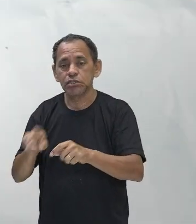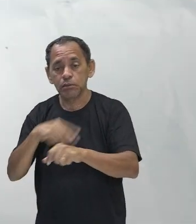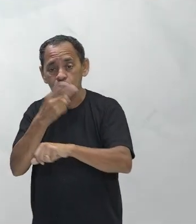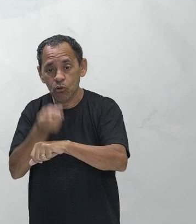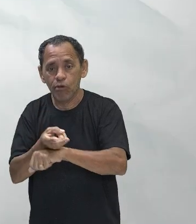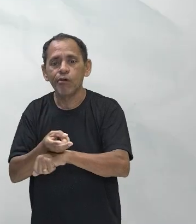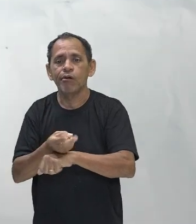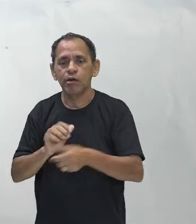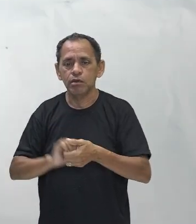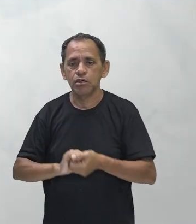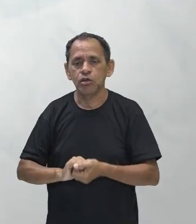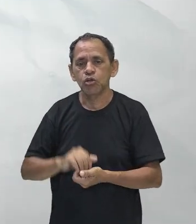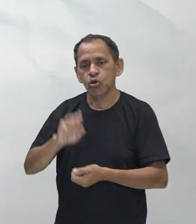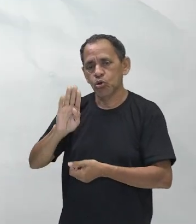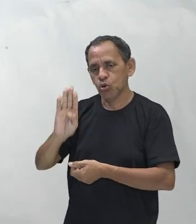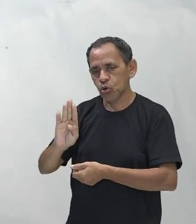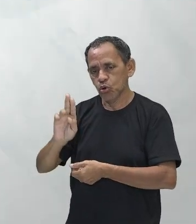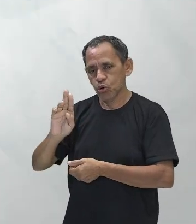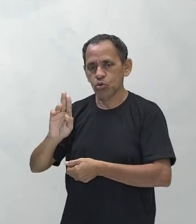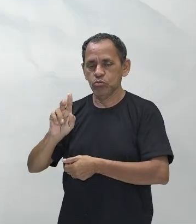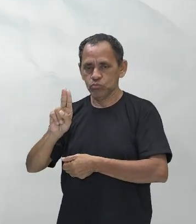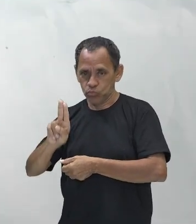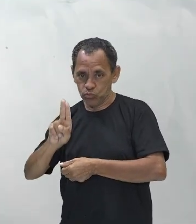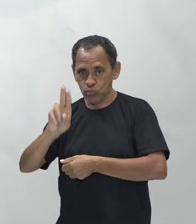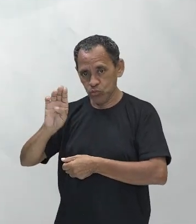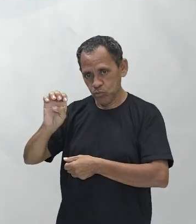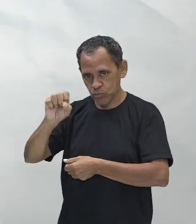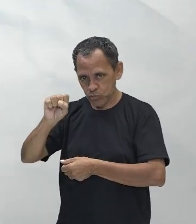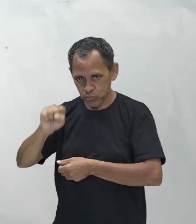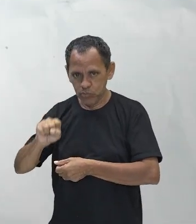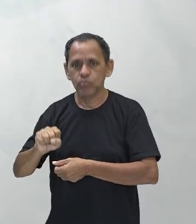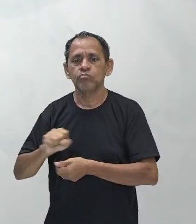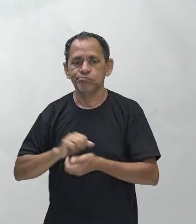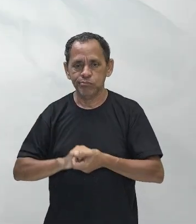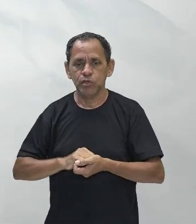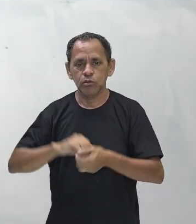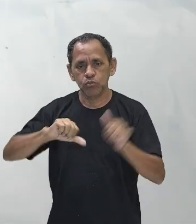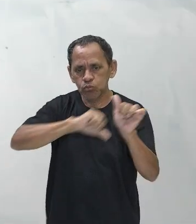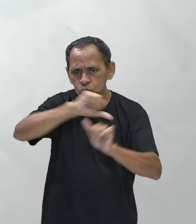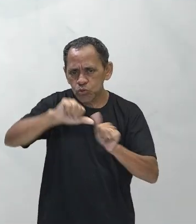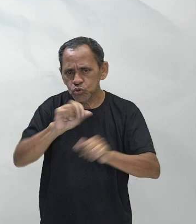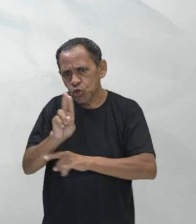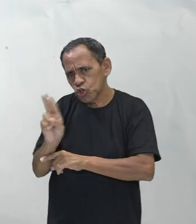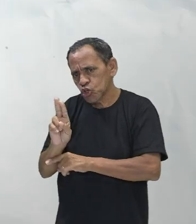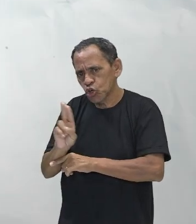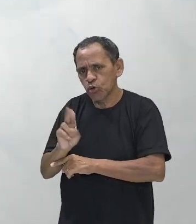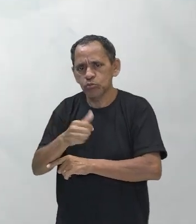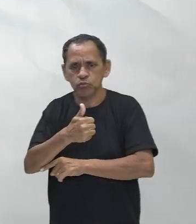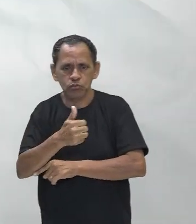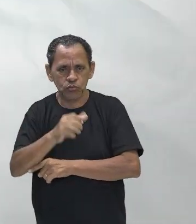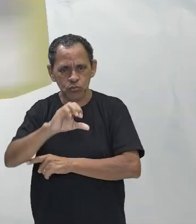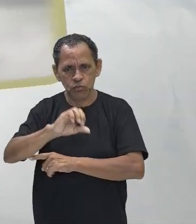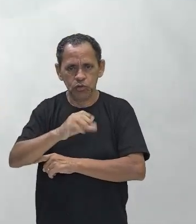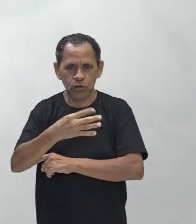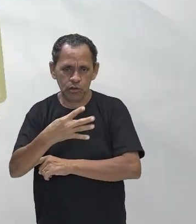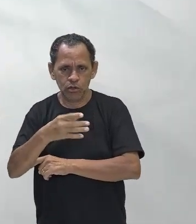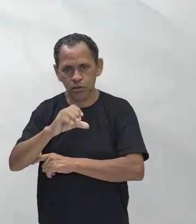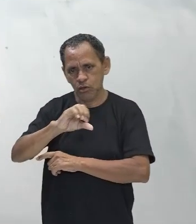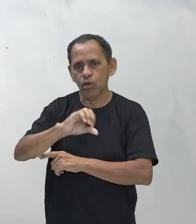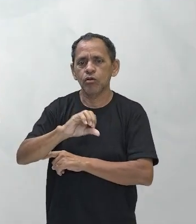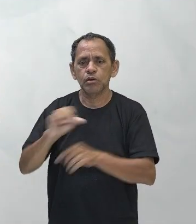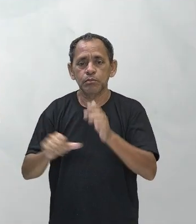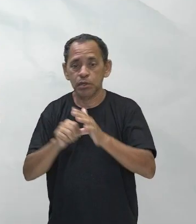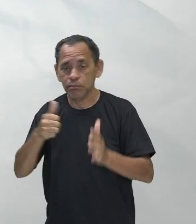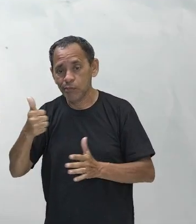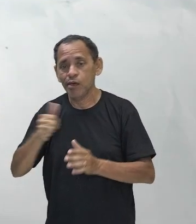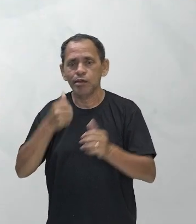trocando de nome para União Brasileira dos Estudantes Secundaristas, UBES, em 1949. A primeira